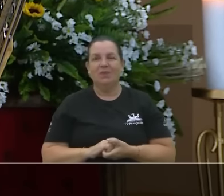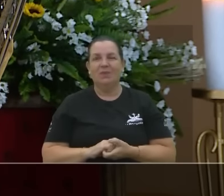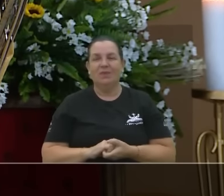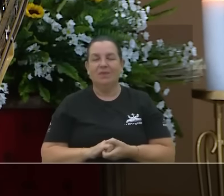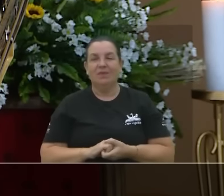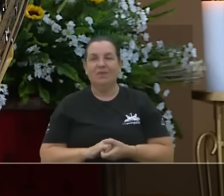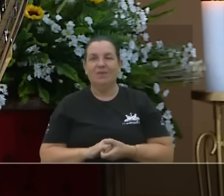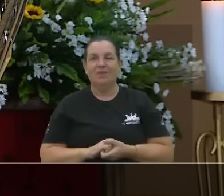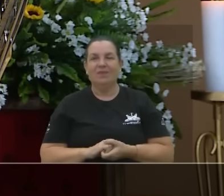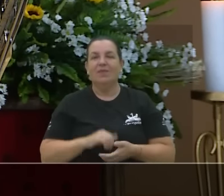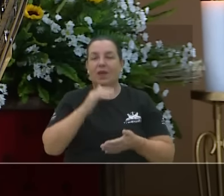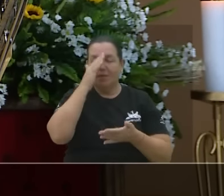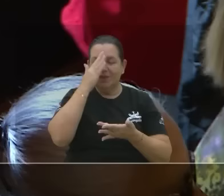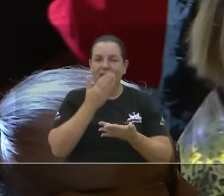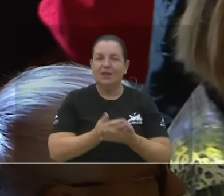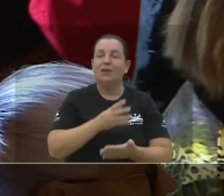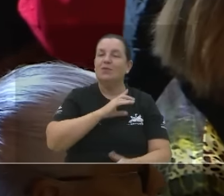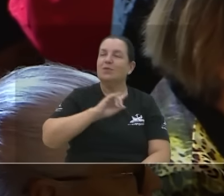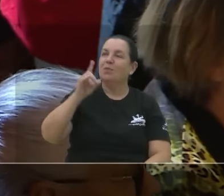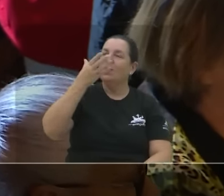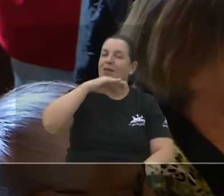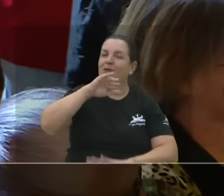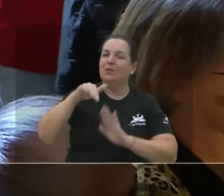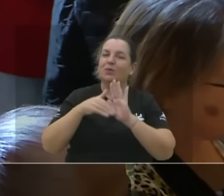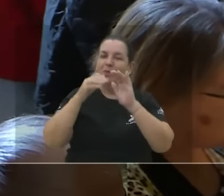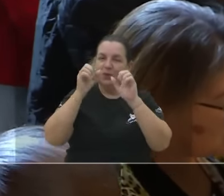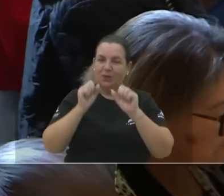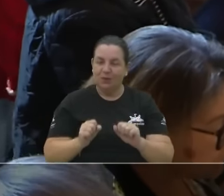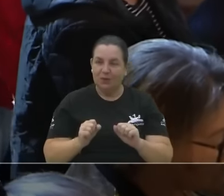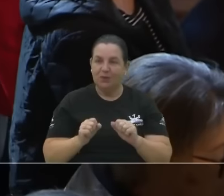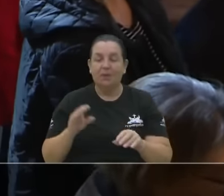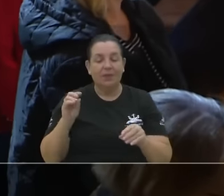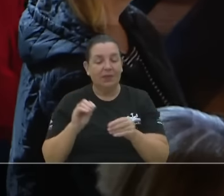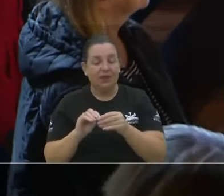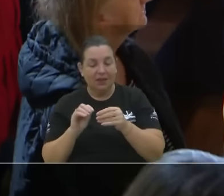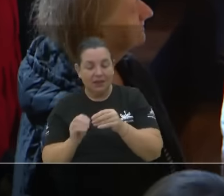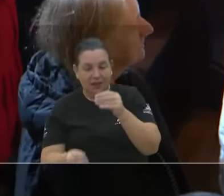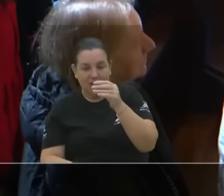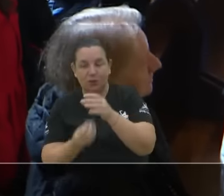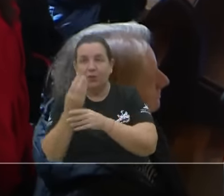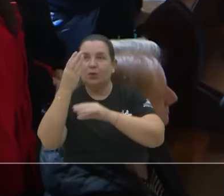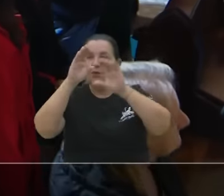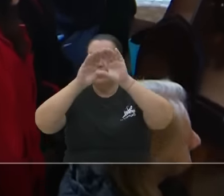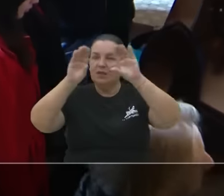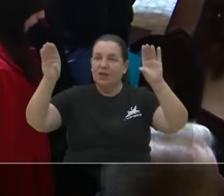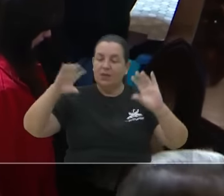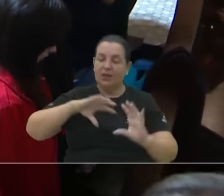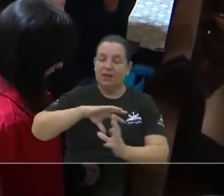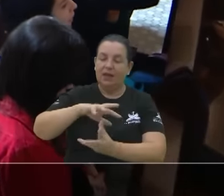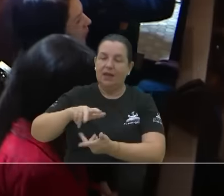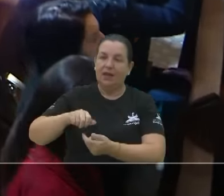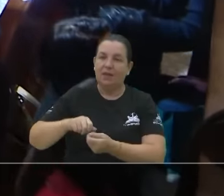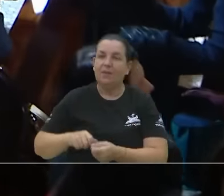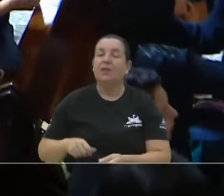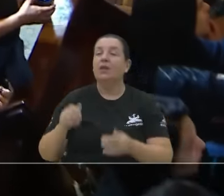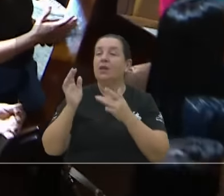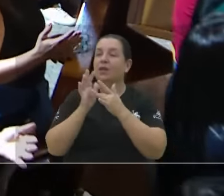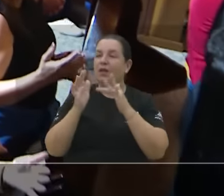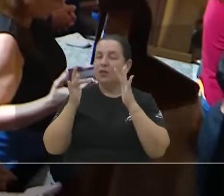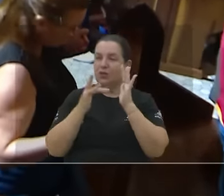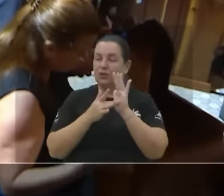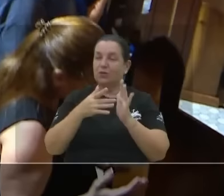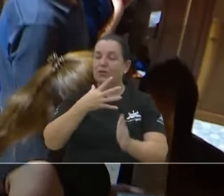darei. Creio em Deus Pai Todo-Poderoso, Criador do céu e da terra,